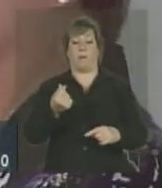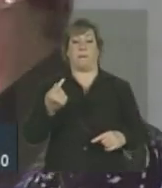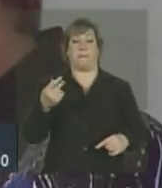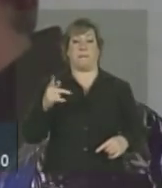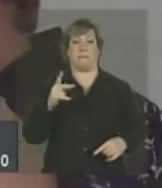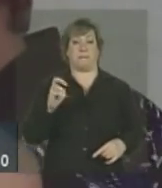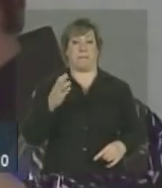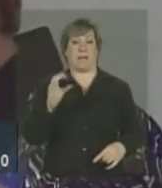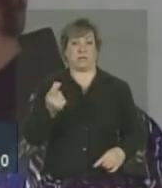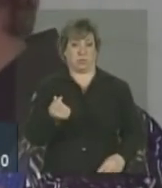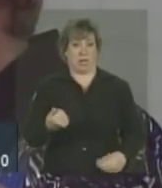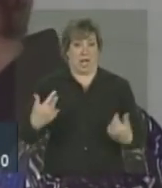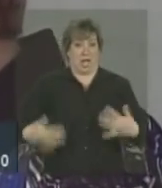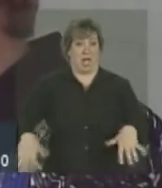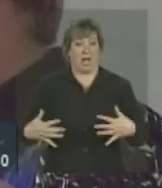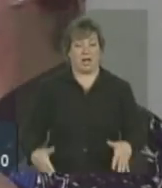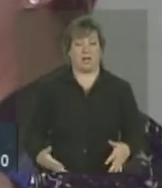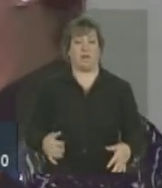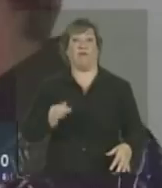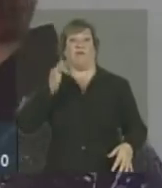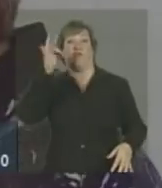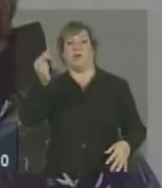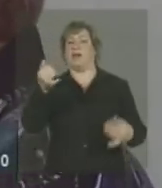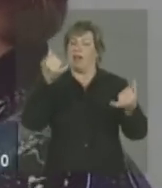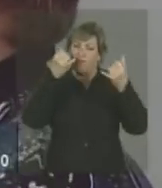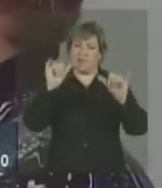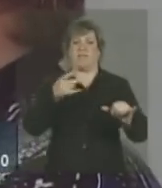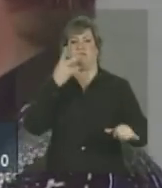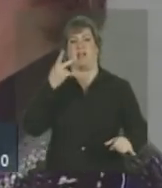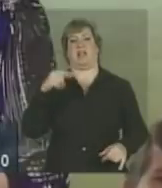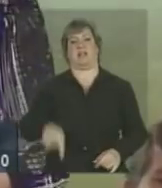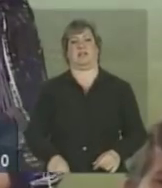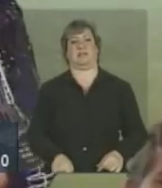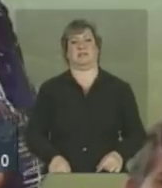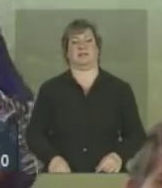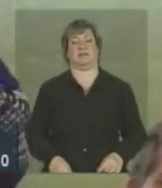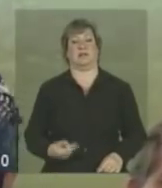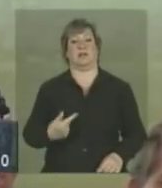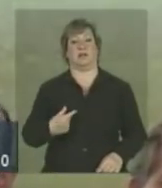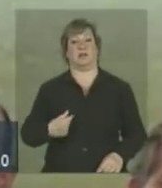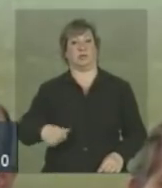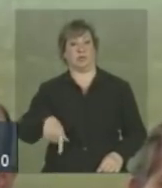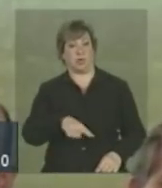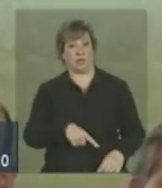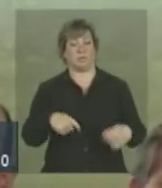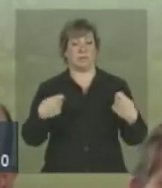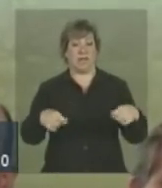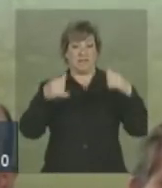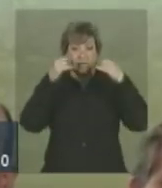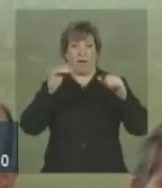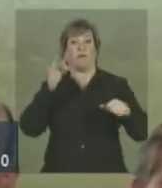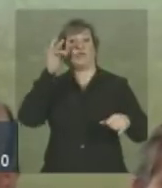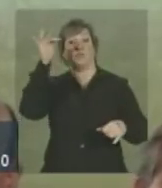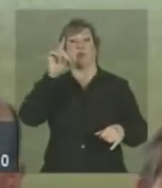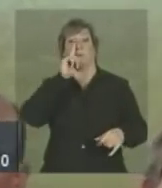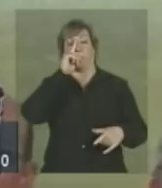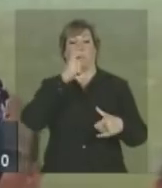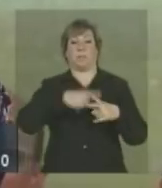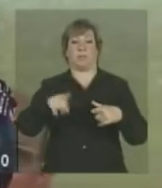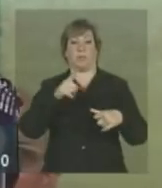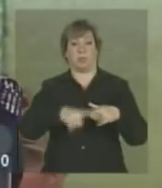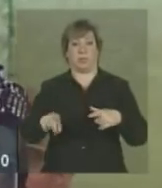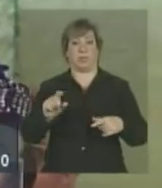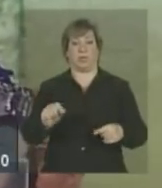cresceu, o preço dos produtos agrícolas vai aumentar muito e nós vamos ter uma pressão nos